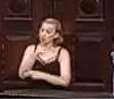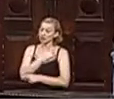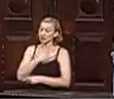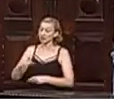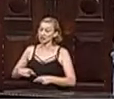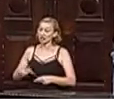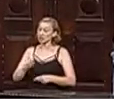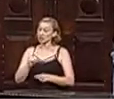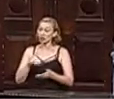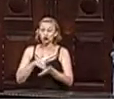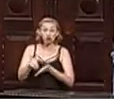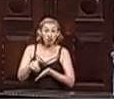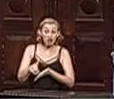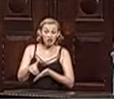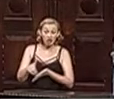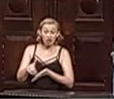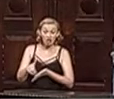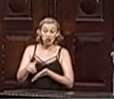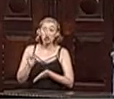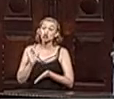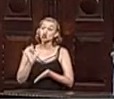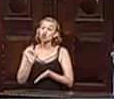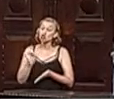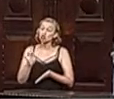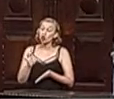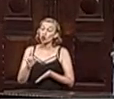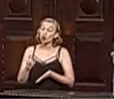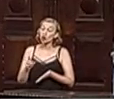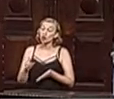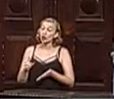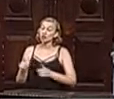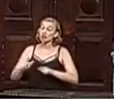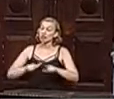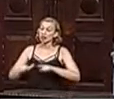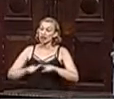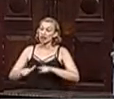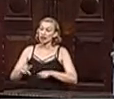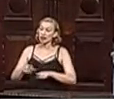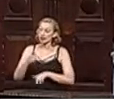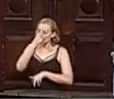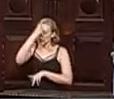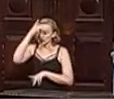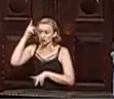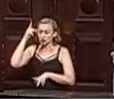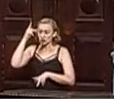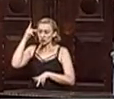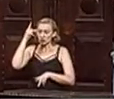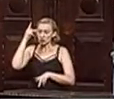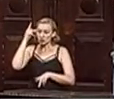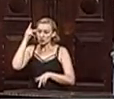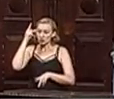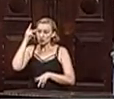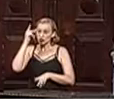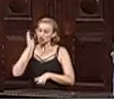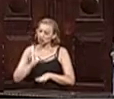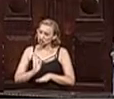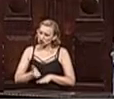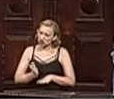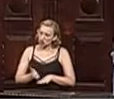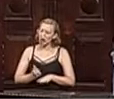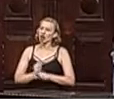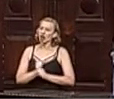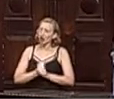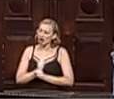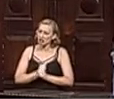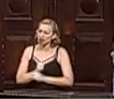empresa apenas funcionários de carreira daquela instituição. Quando o prefeito Marcelo Crivella, há cerca de